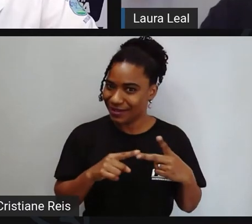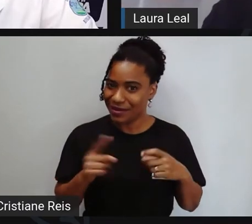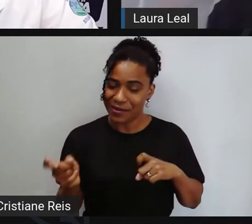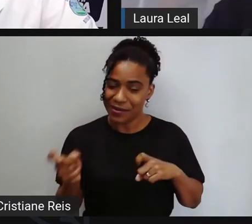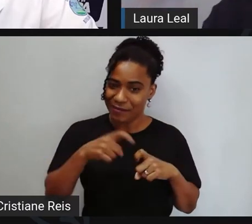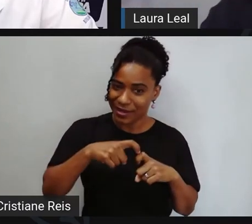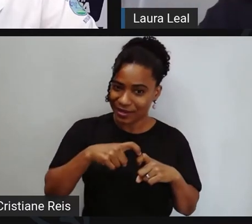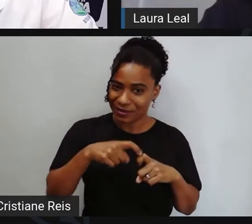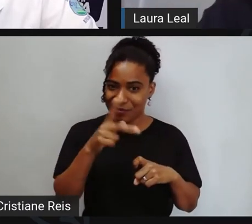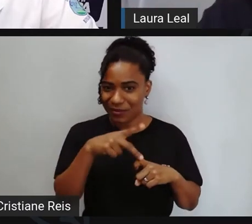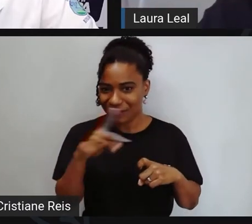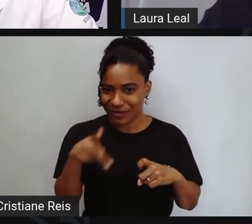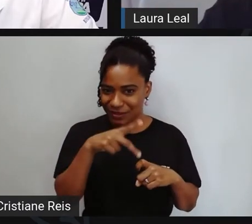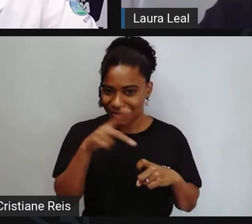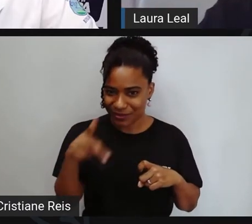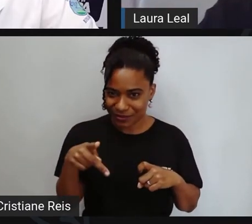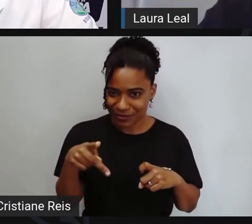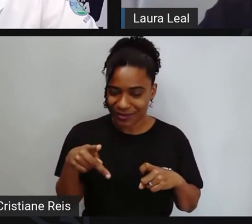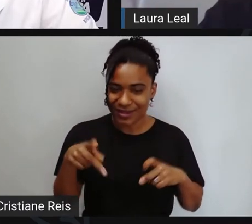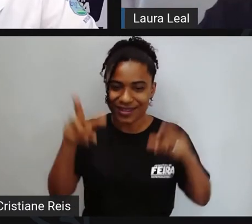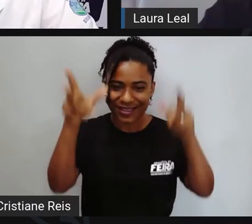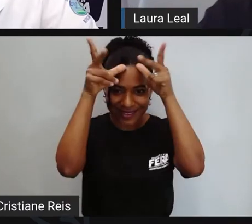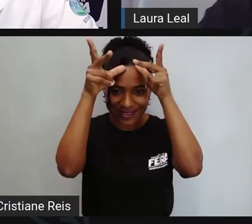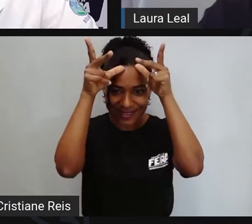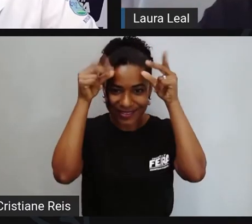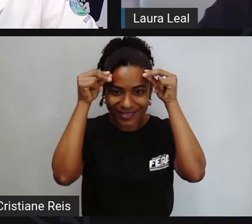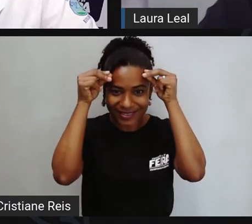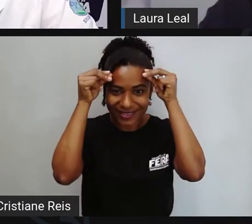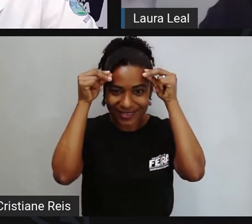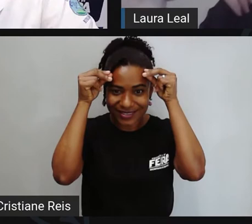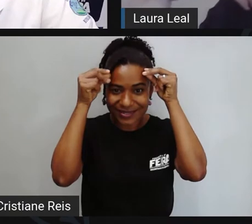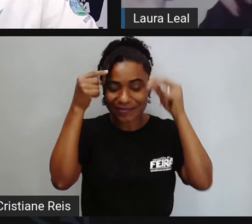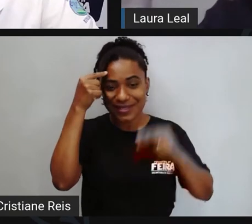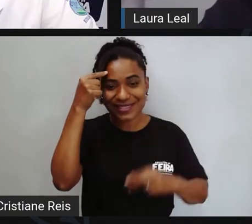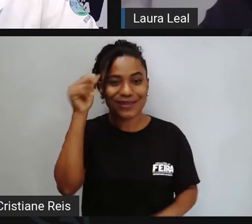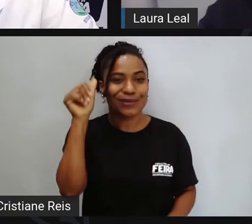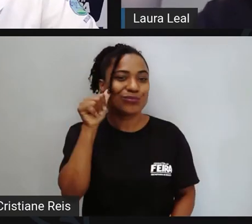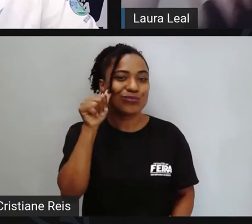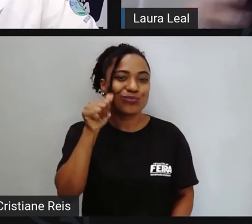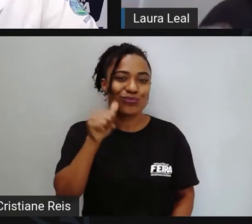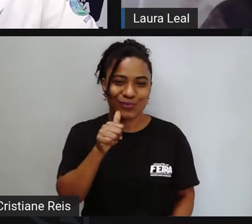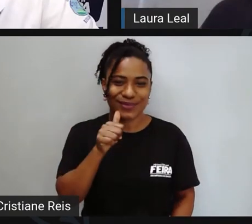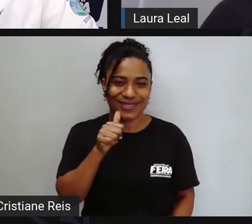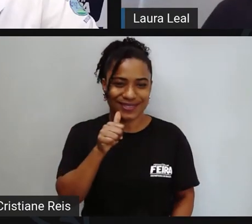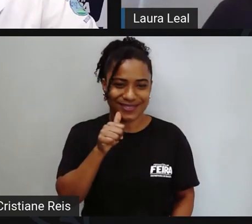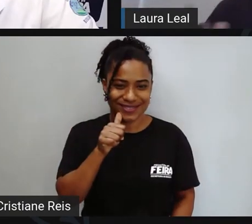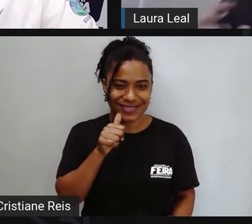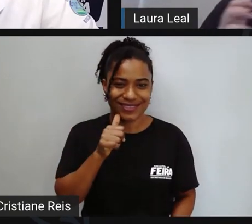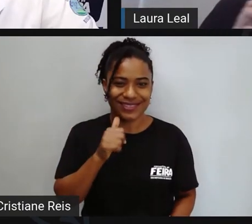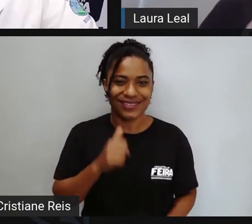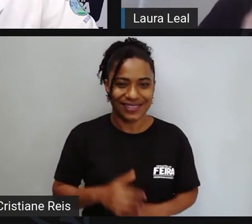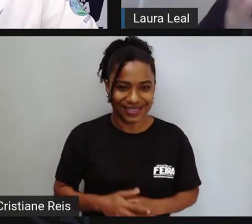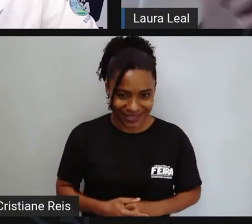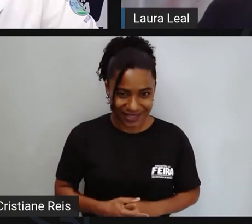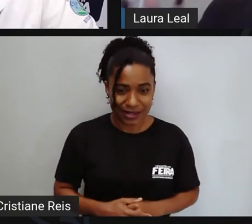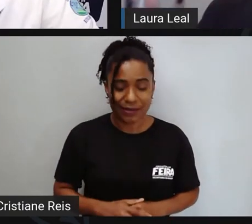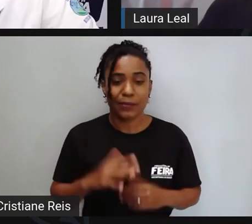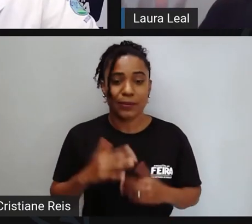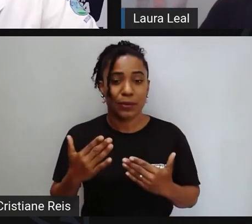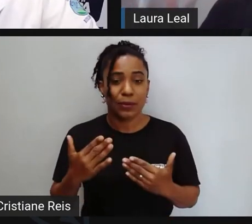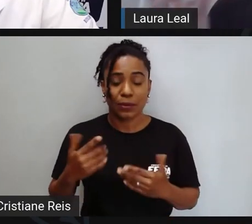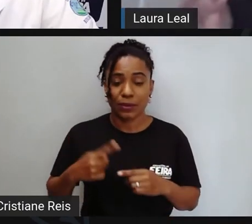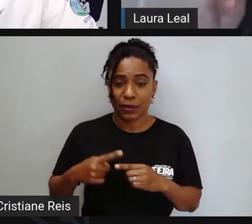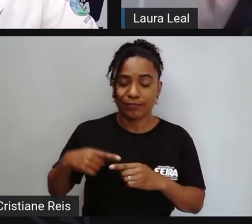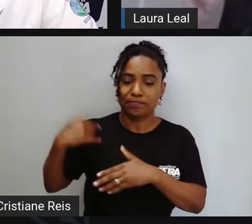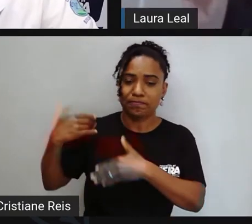professor, na nossa cabeça normalmente vai vir uma imagem feminina, né? E isso é porque à medida que a gente cresce, é apresentado